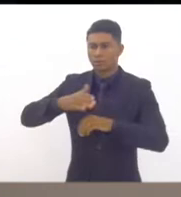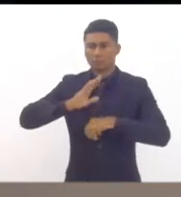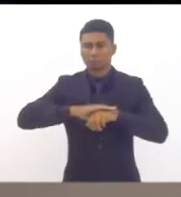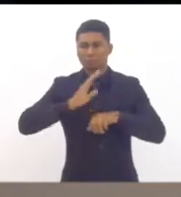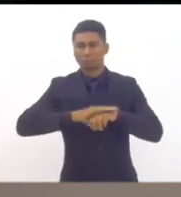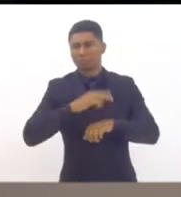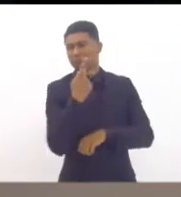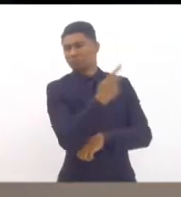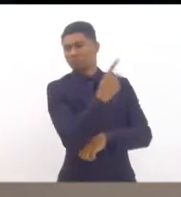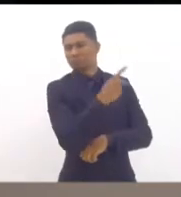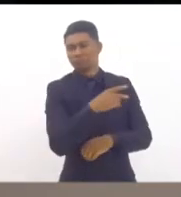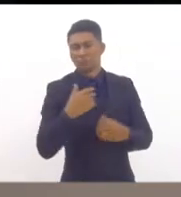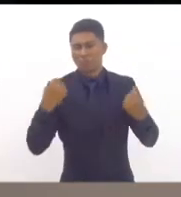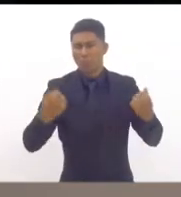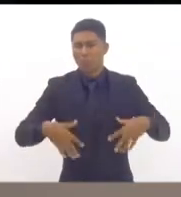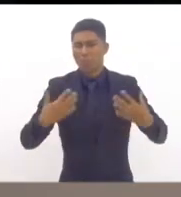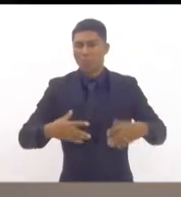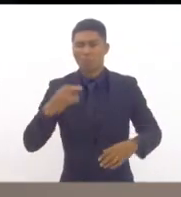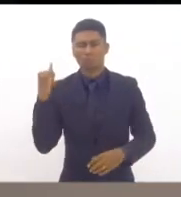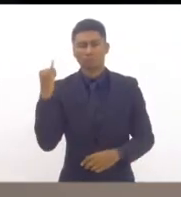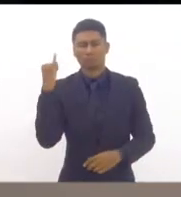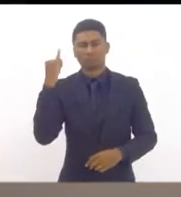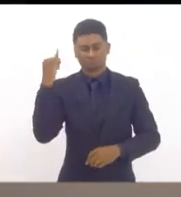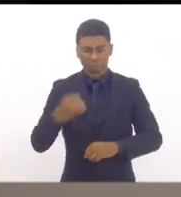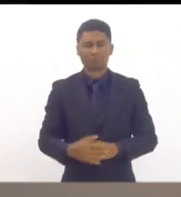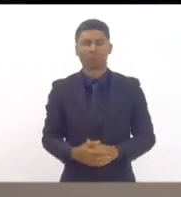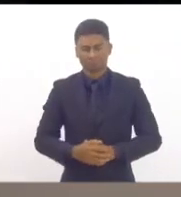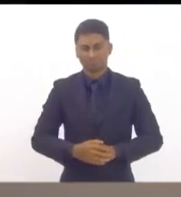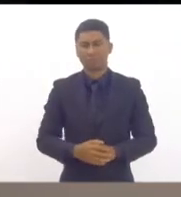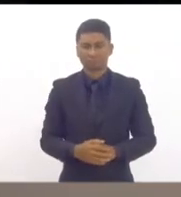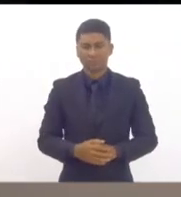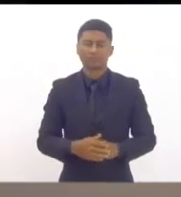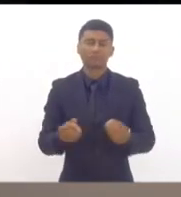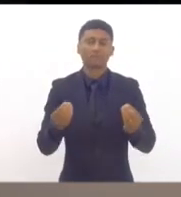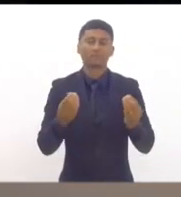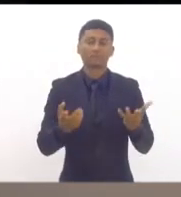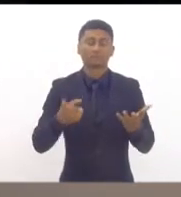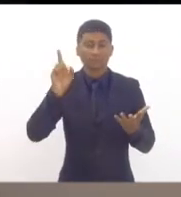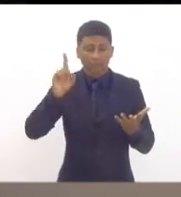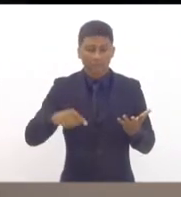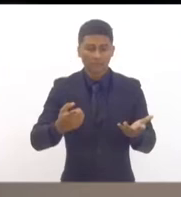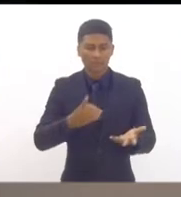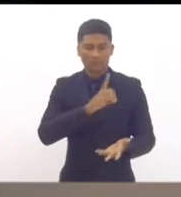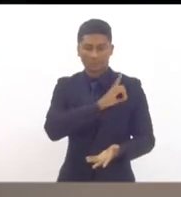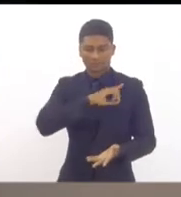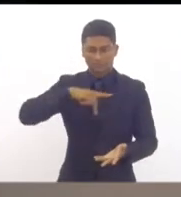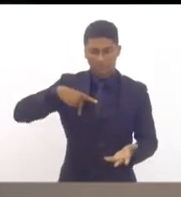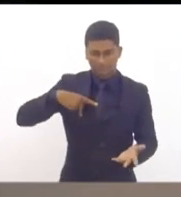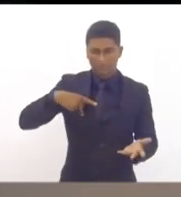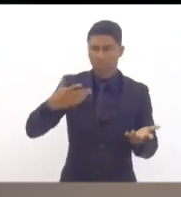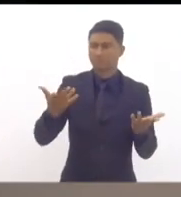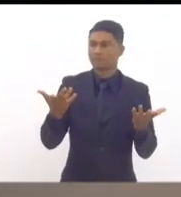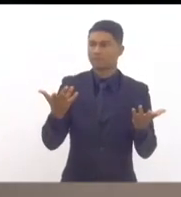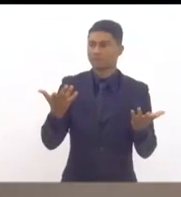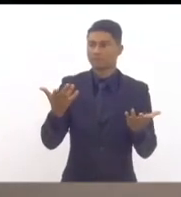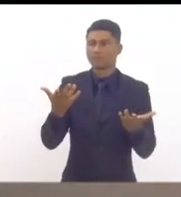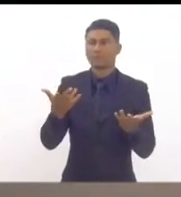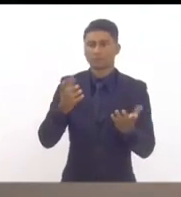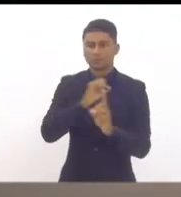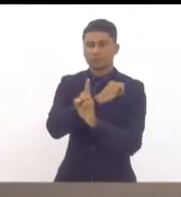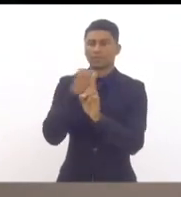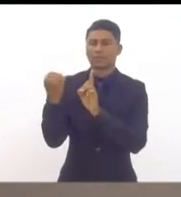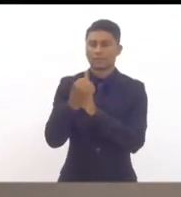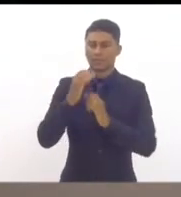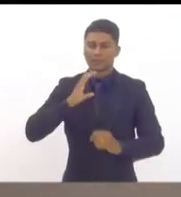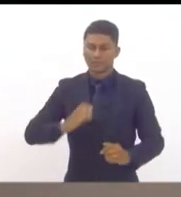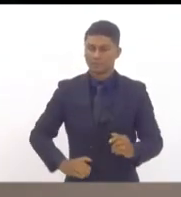da implementação dessa ouvidoria externa, que é tão importante para a aproximação do nosso órgão com, da nossa instituição com a sociedade